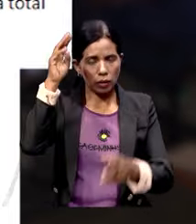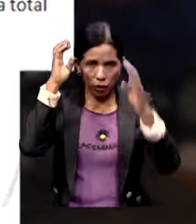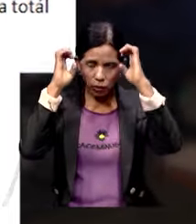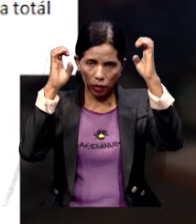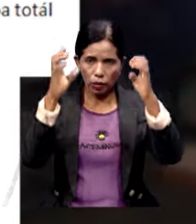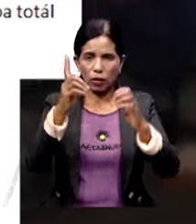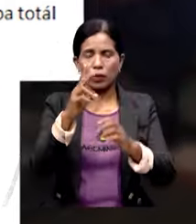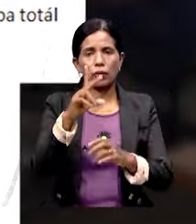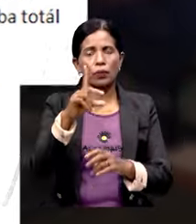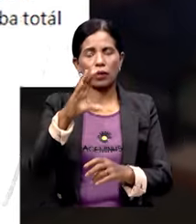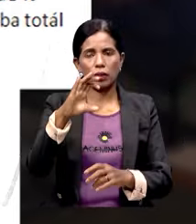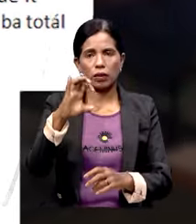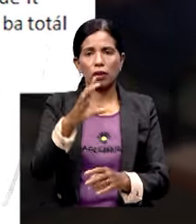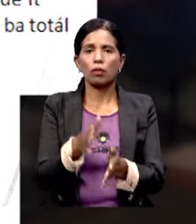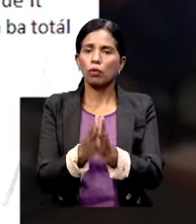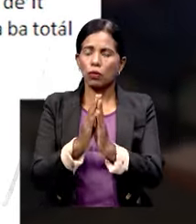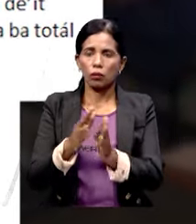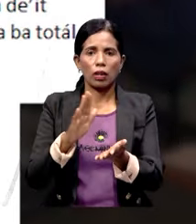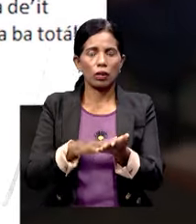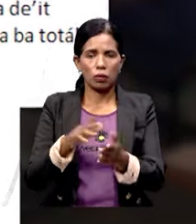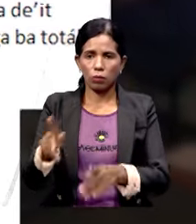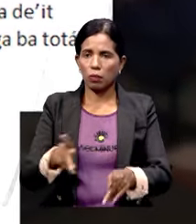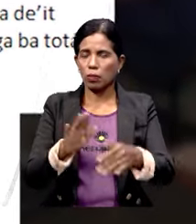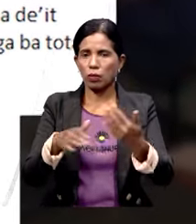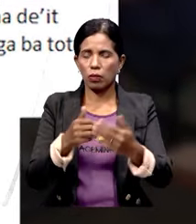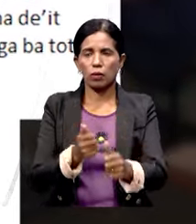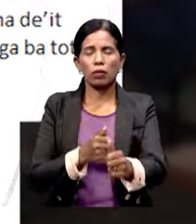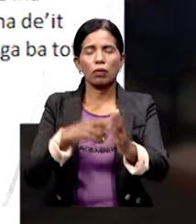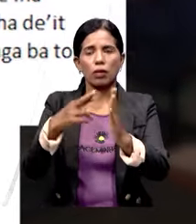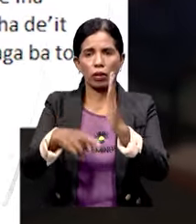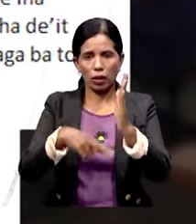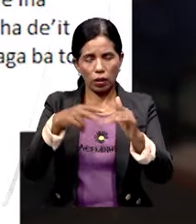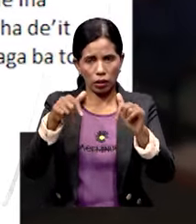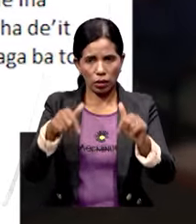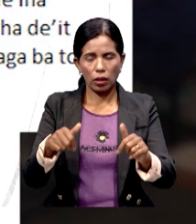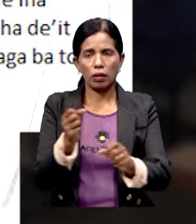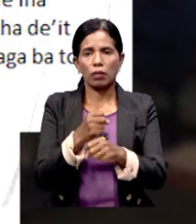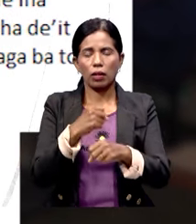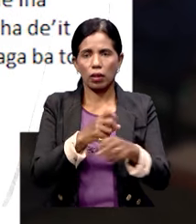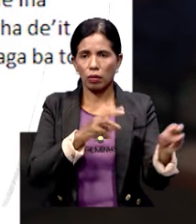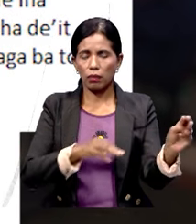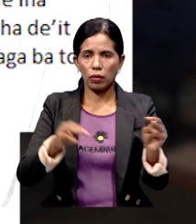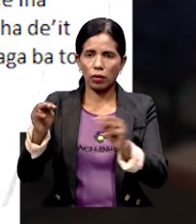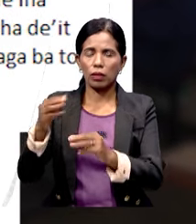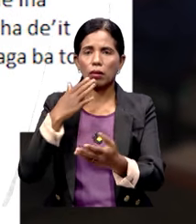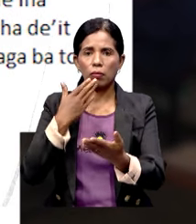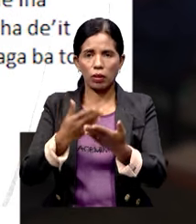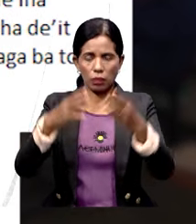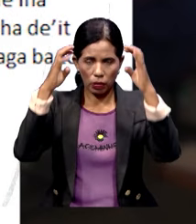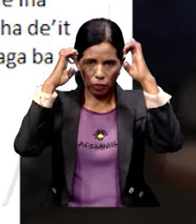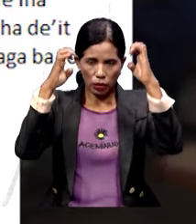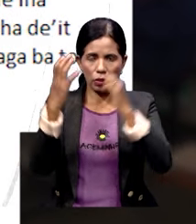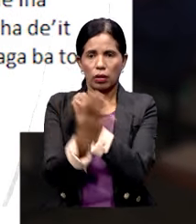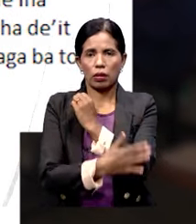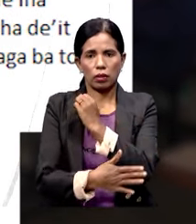Dulce de Jesus Soares husu ba escola público hotu atu cumpri circular ne atu bele halo mudança ba qualidade educação e